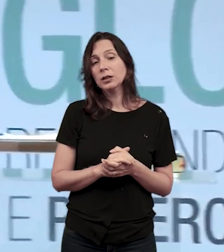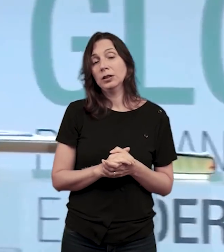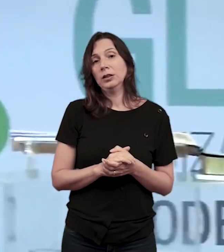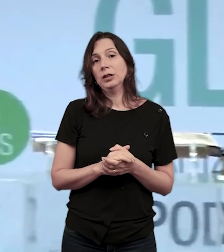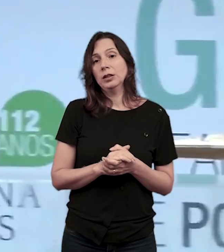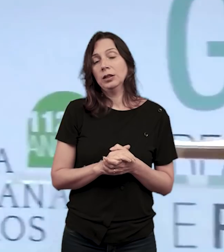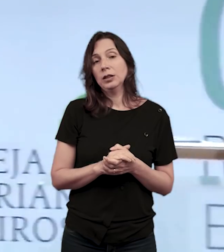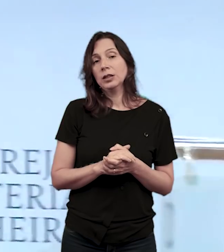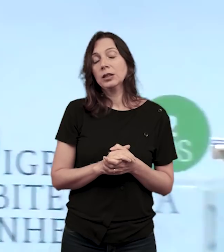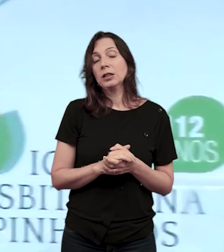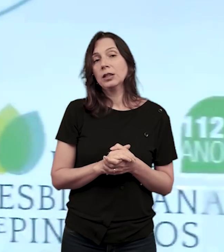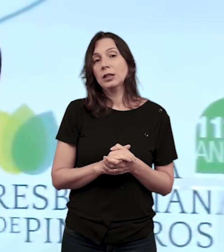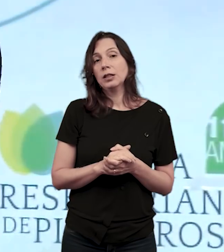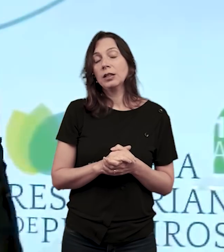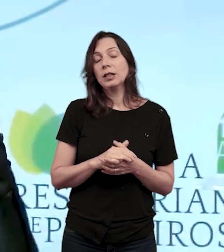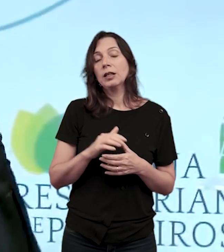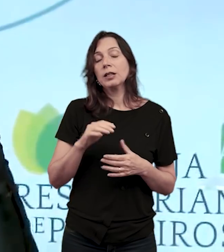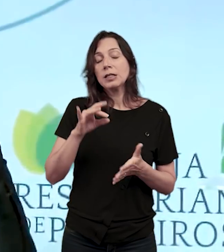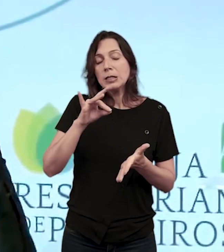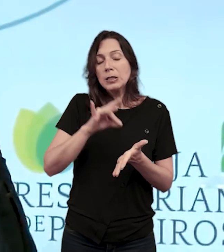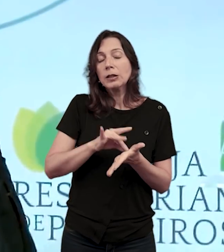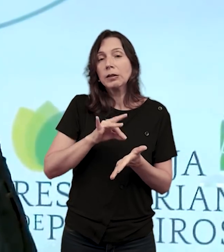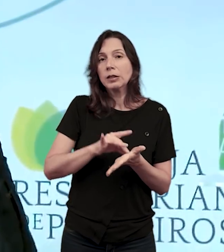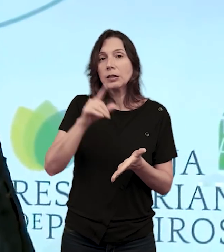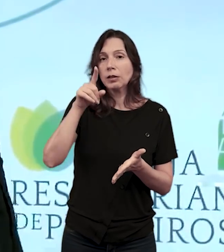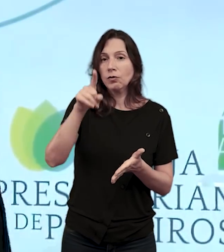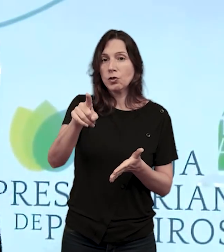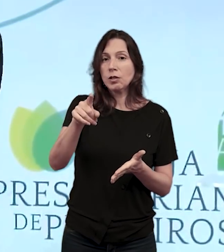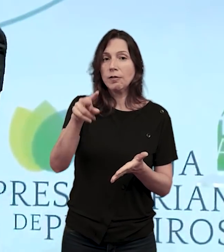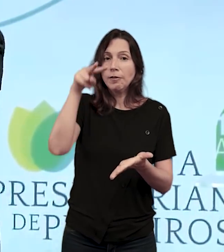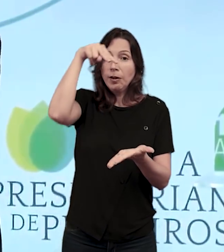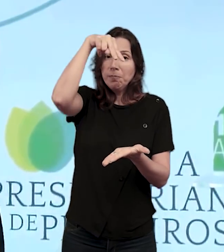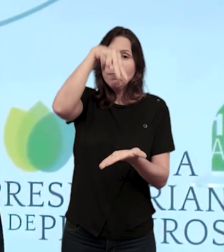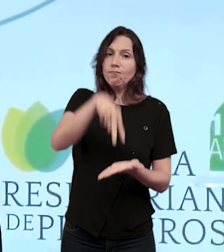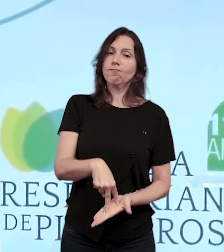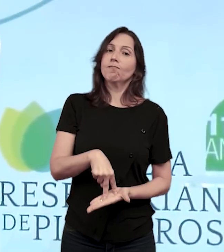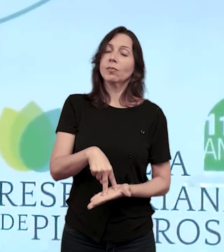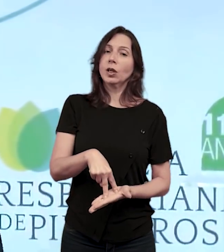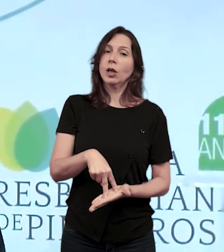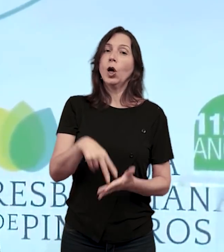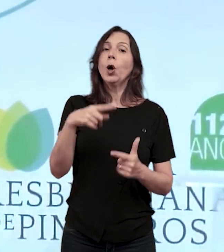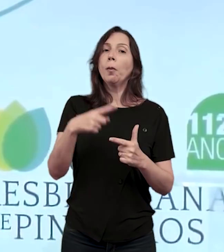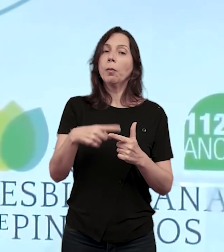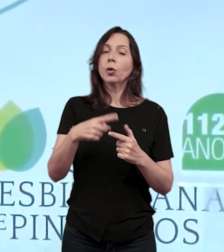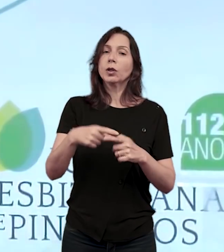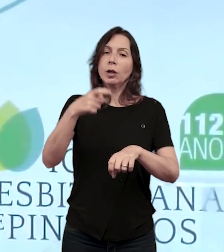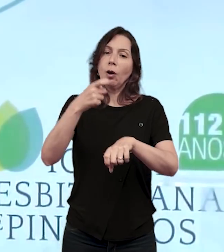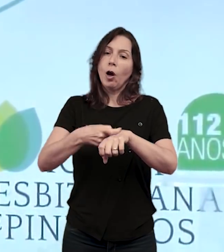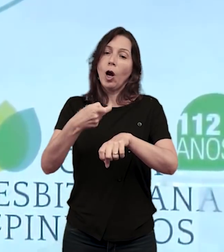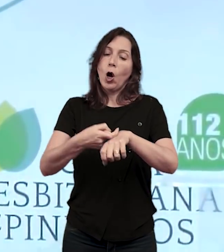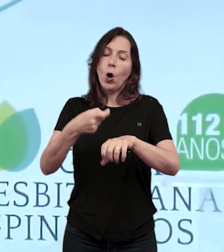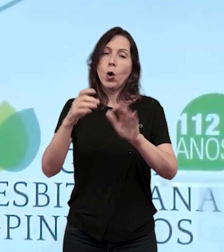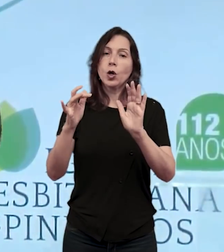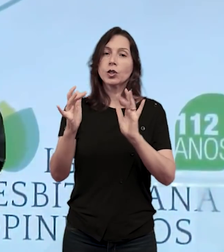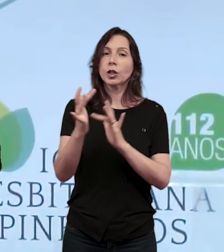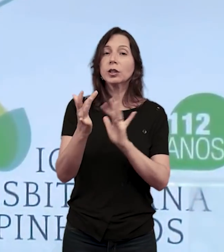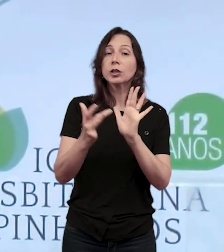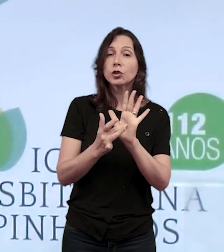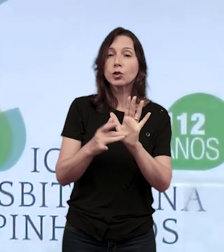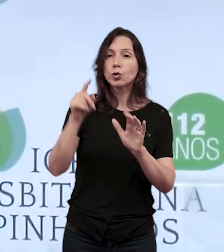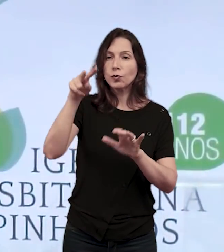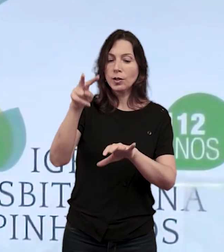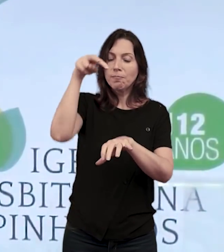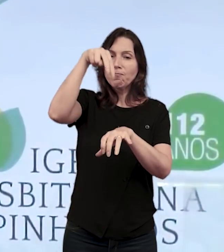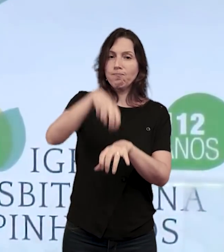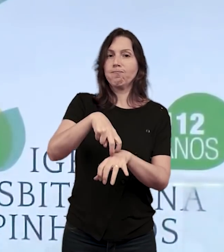sua casa, você vai permanecer de pé, porque você está sobre a rocha e a graça de Deus te basta.